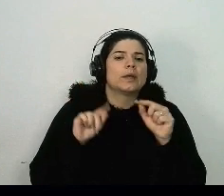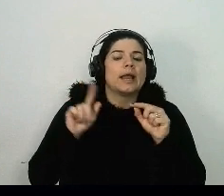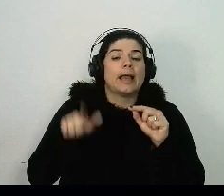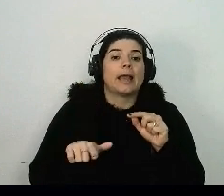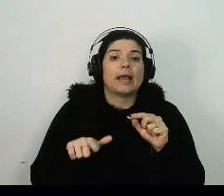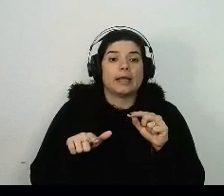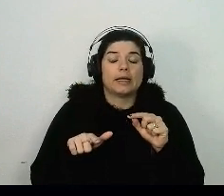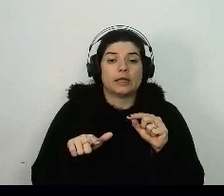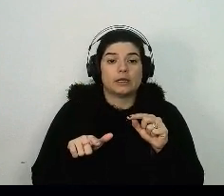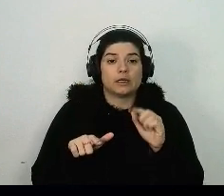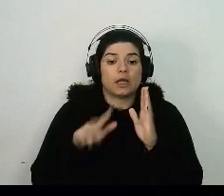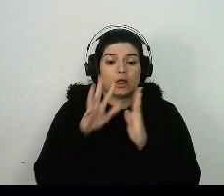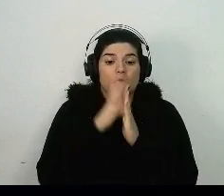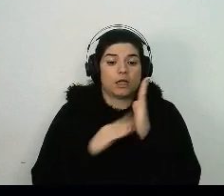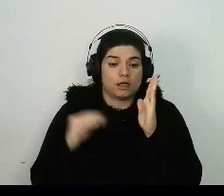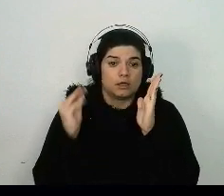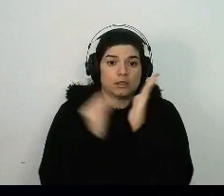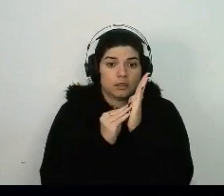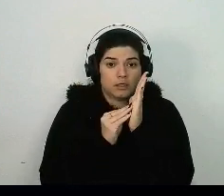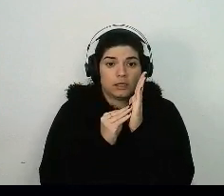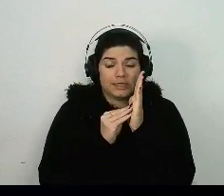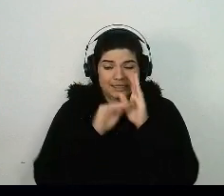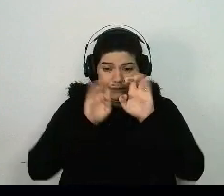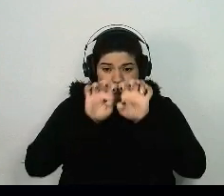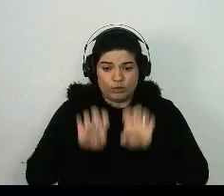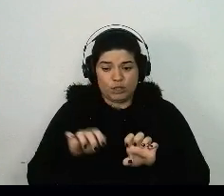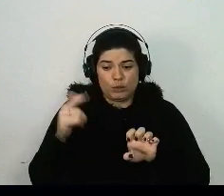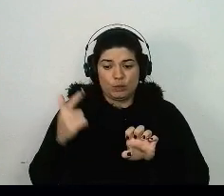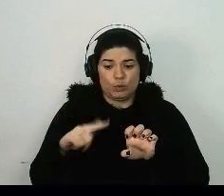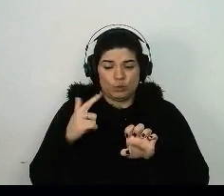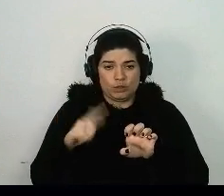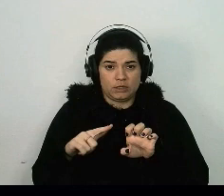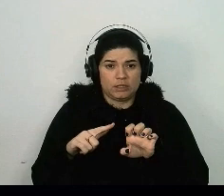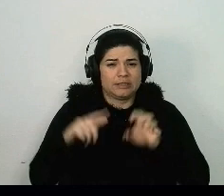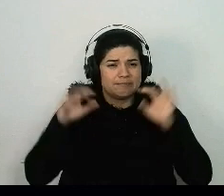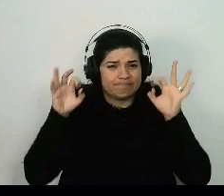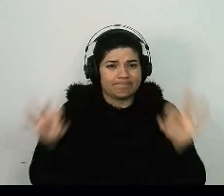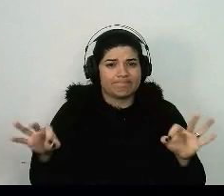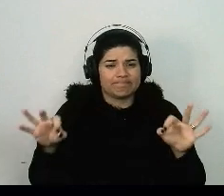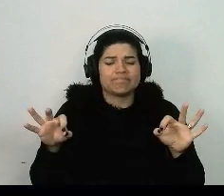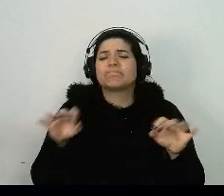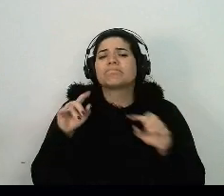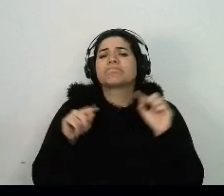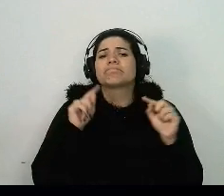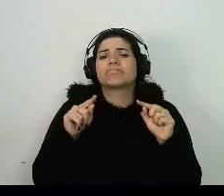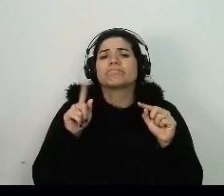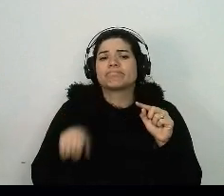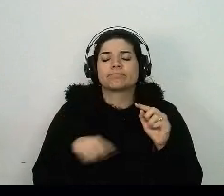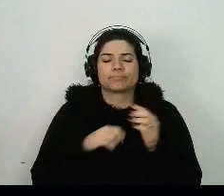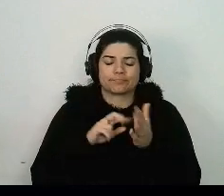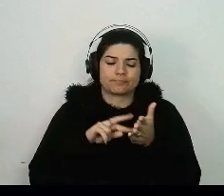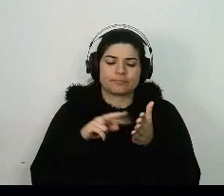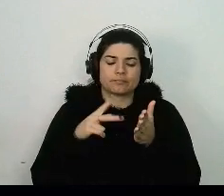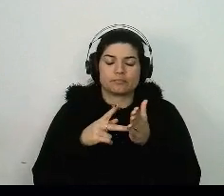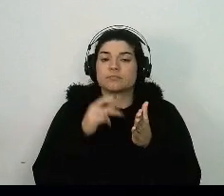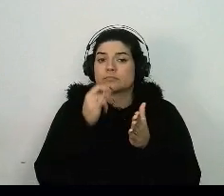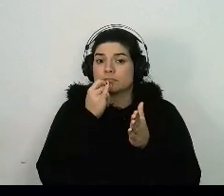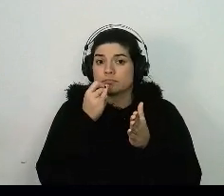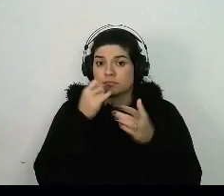né? Uma linguagem de consulta estrutural. O que é uma linguagem de consulta estrutural? É quando você tem, assim, falando para